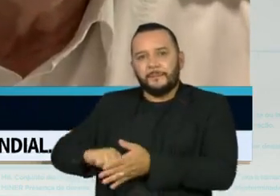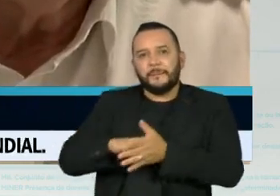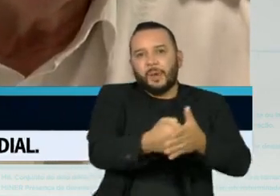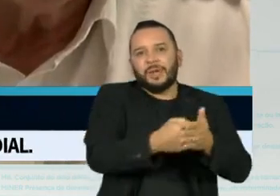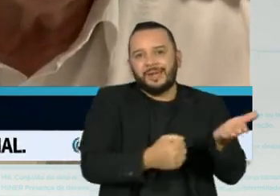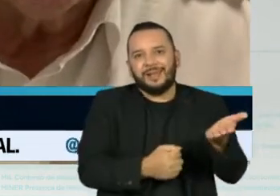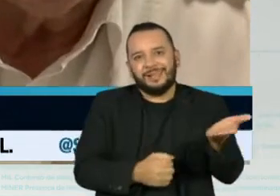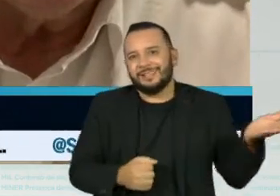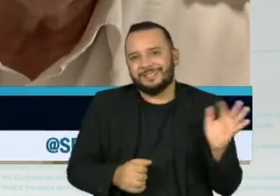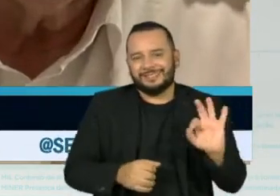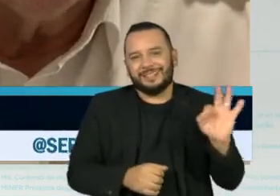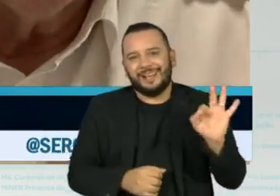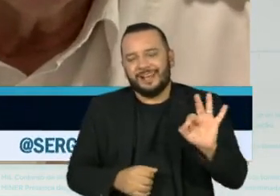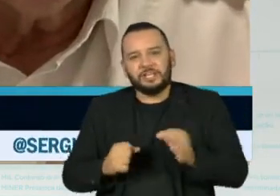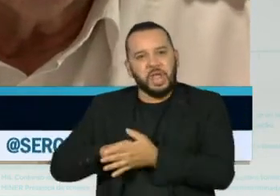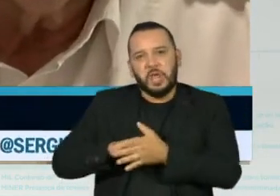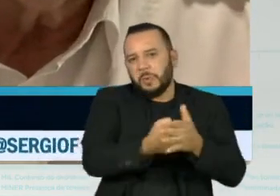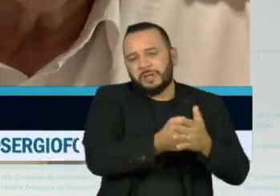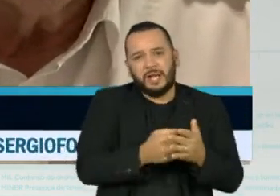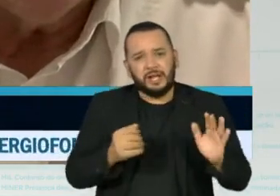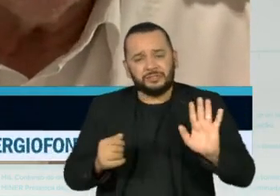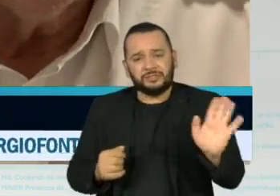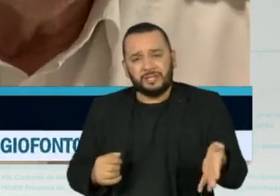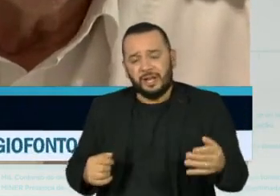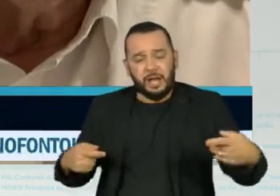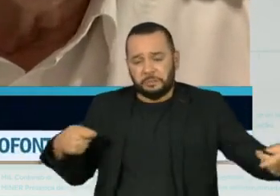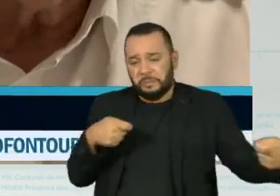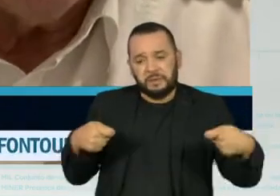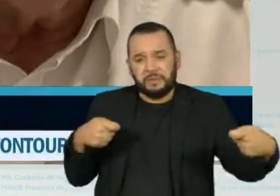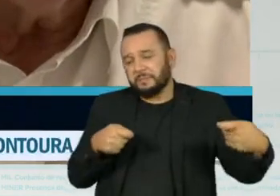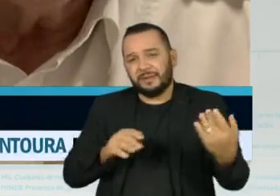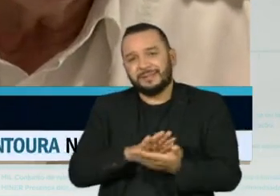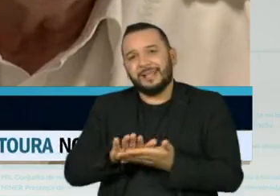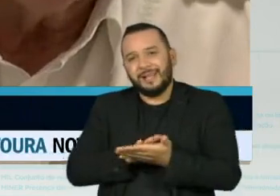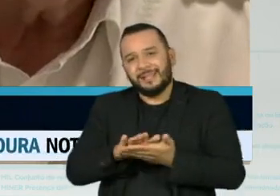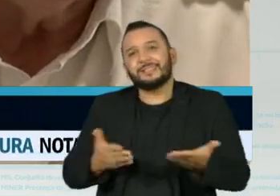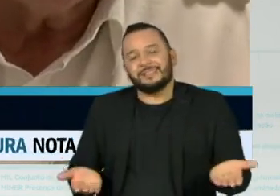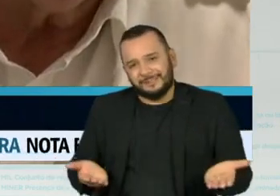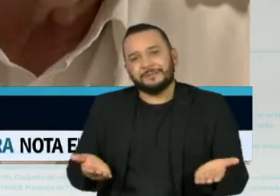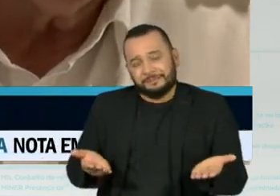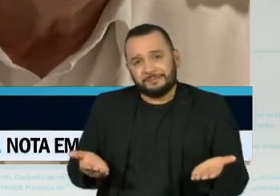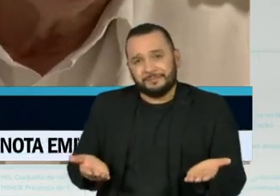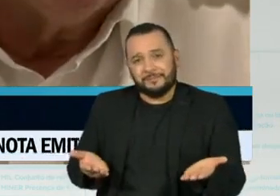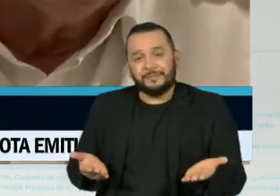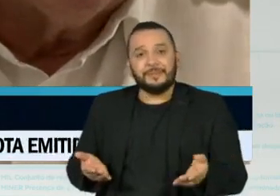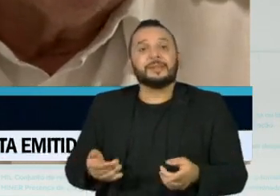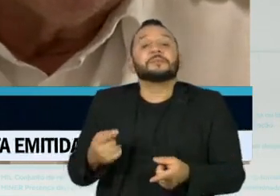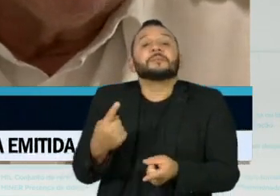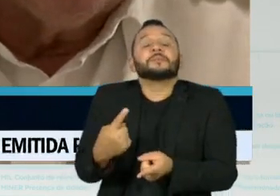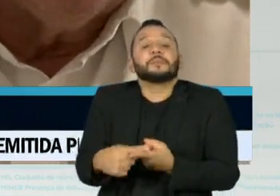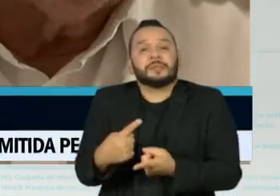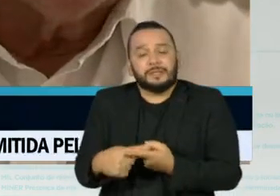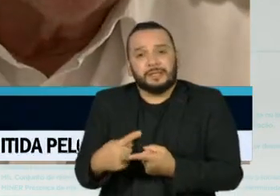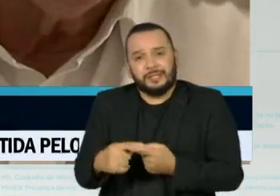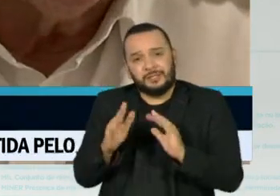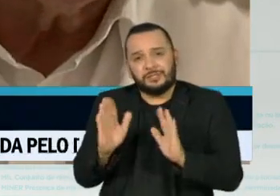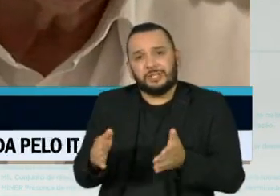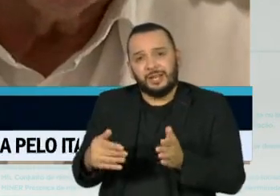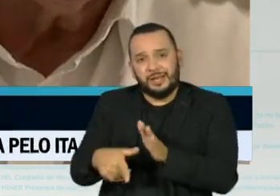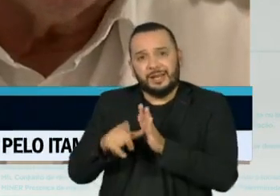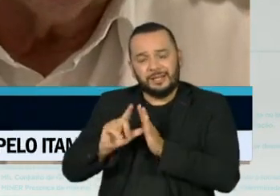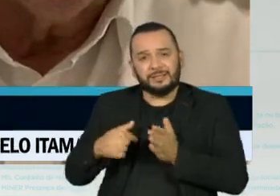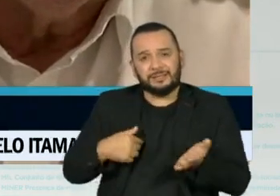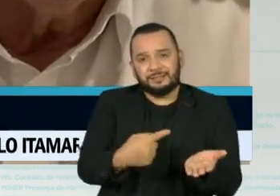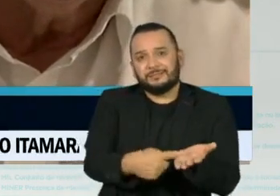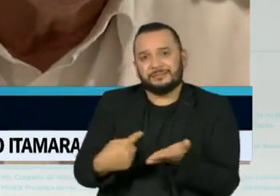de tensionamento enquanto estiver voltada para uma ação para o seu